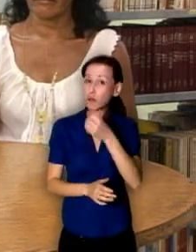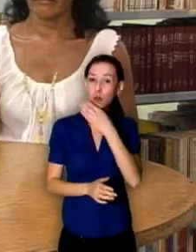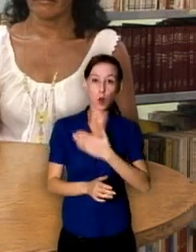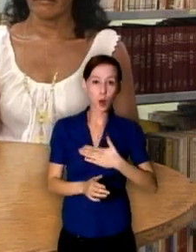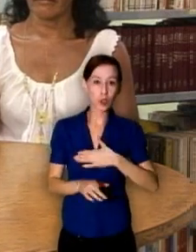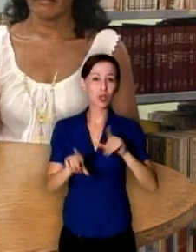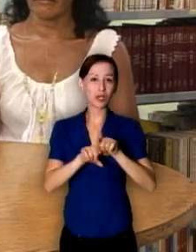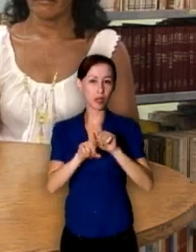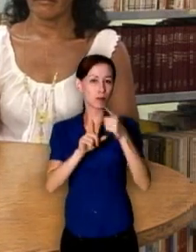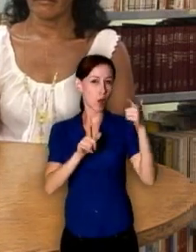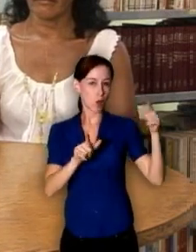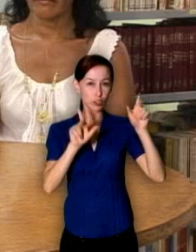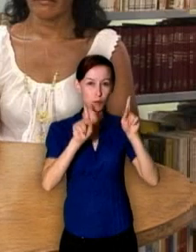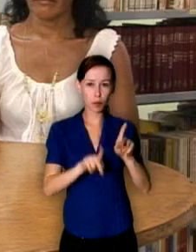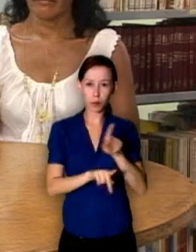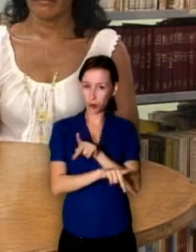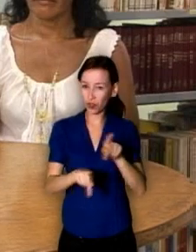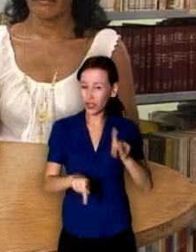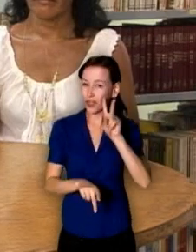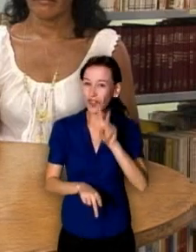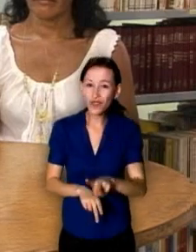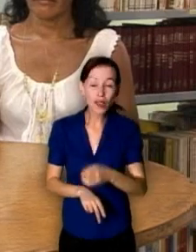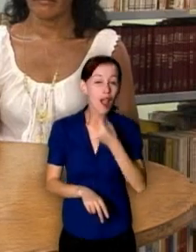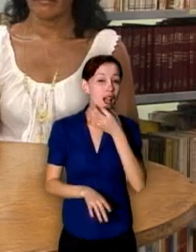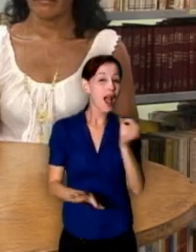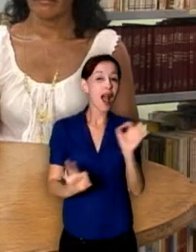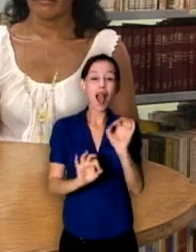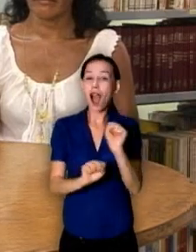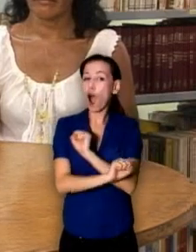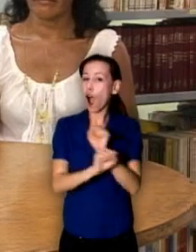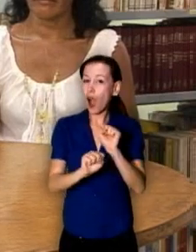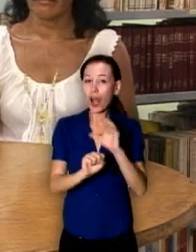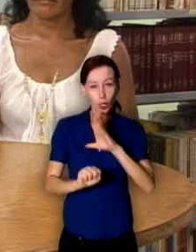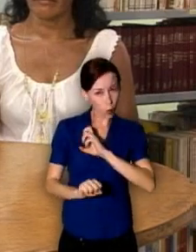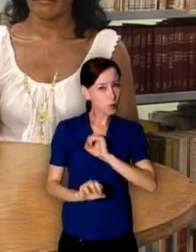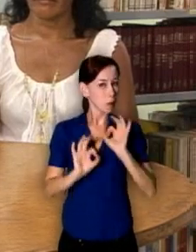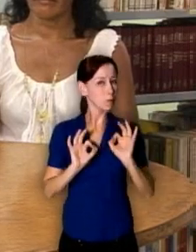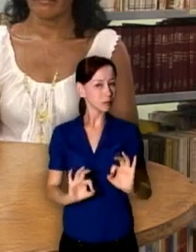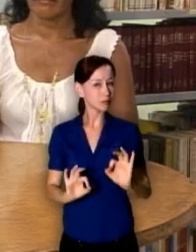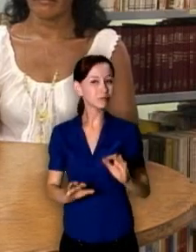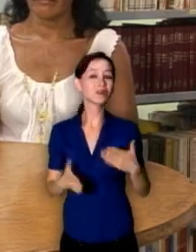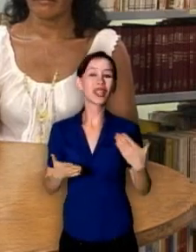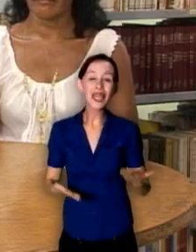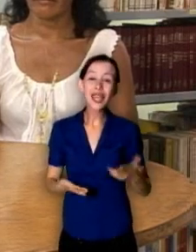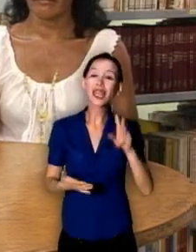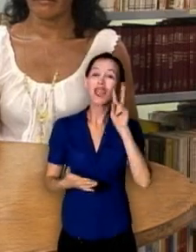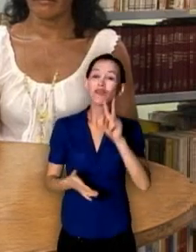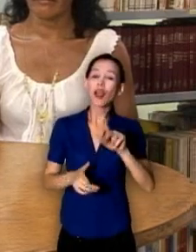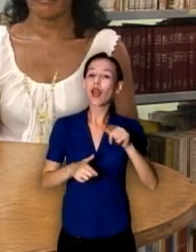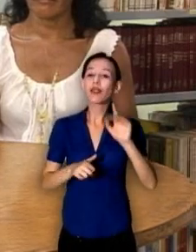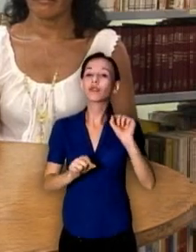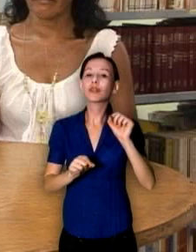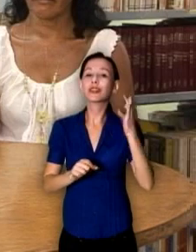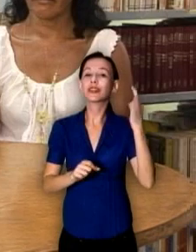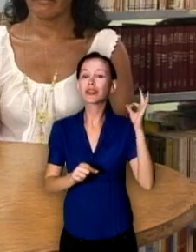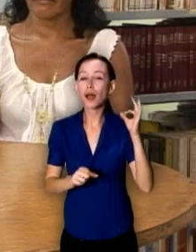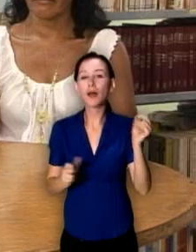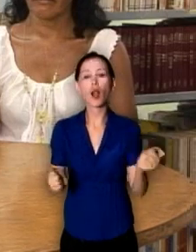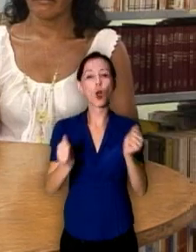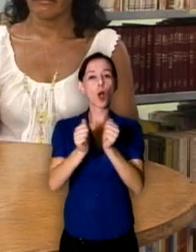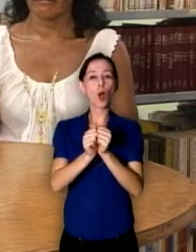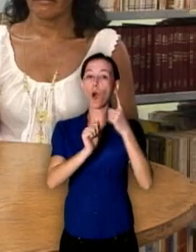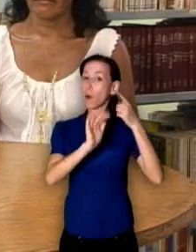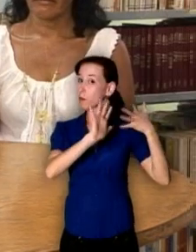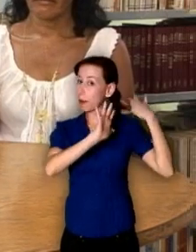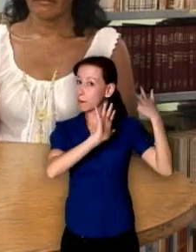outros professores estavam juntos, todos adoraram, e foi um trabalho muito feliz que culminou com uma palestra que